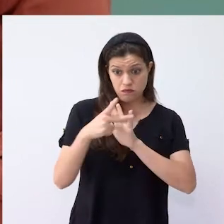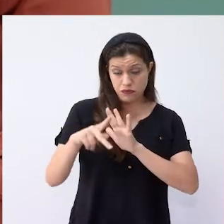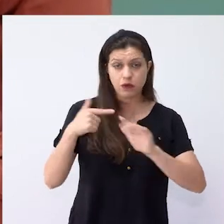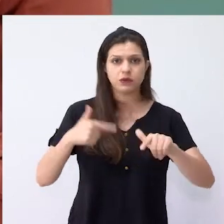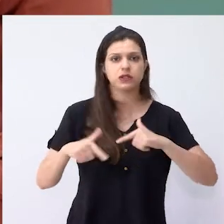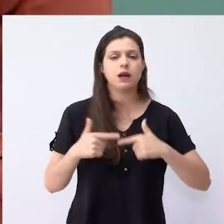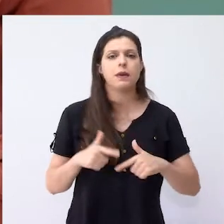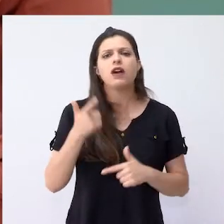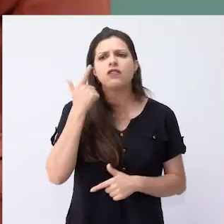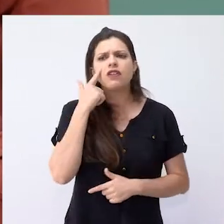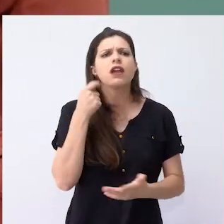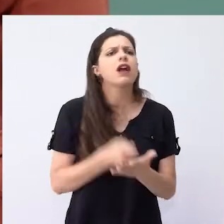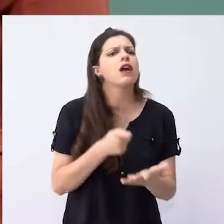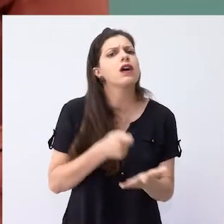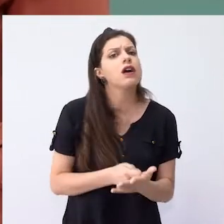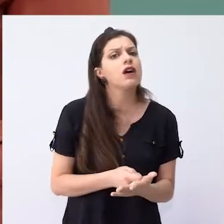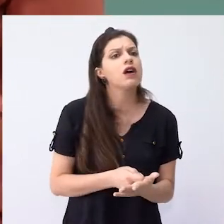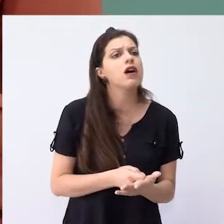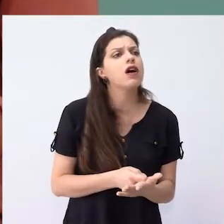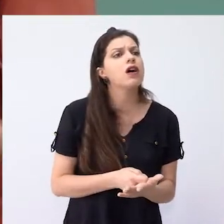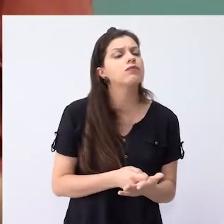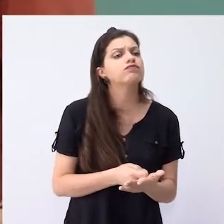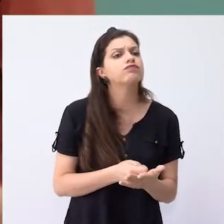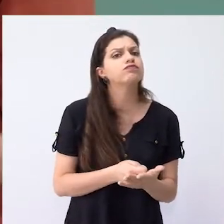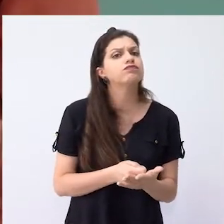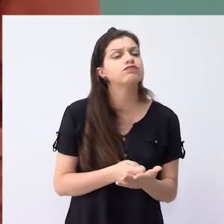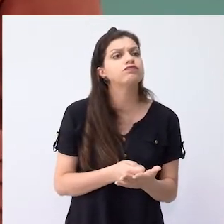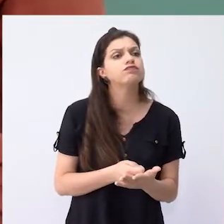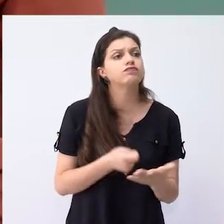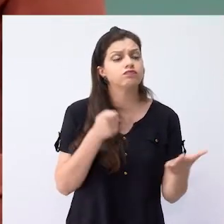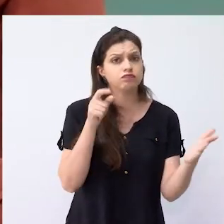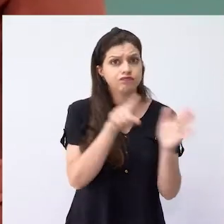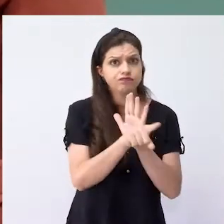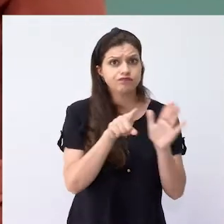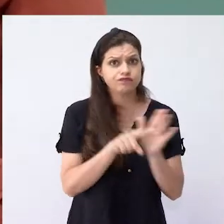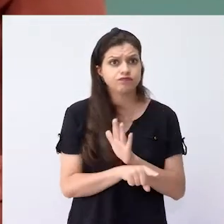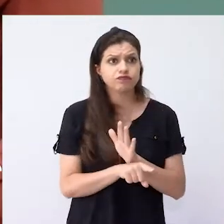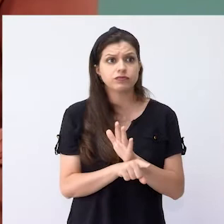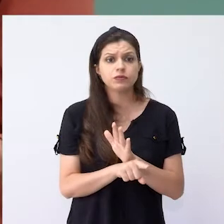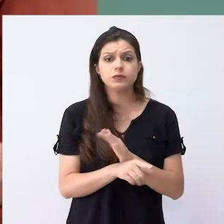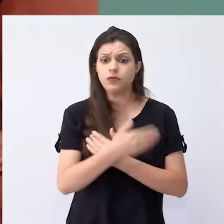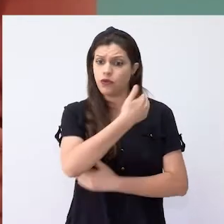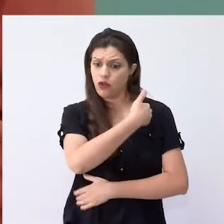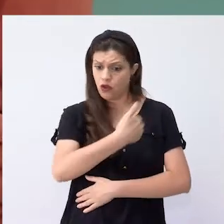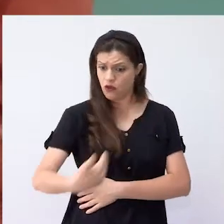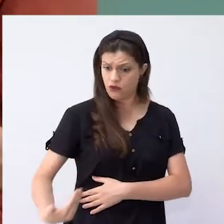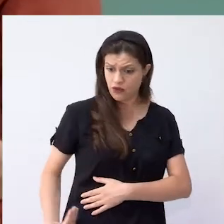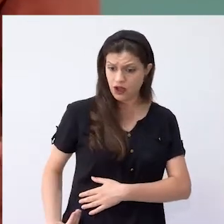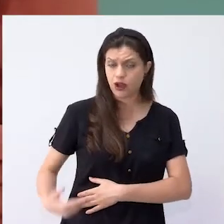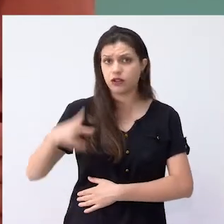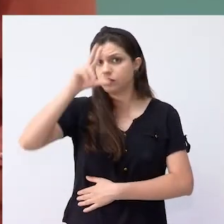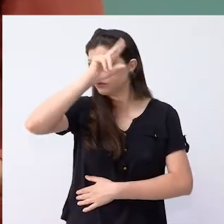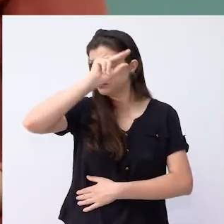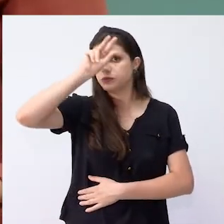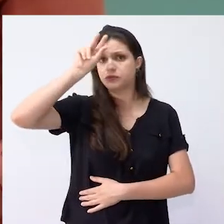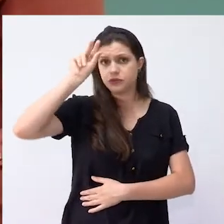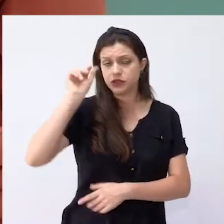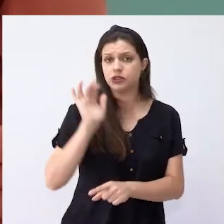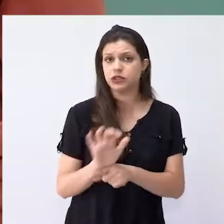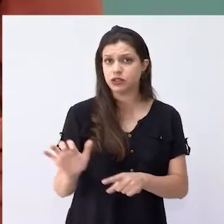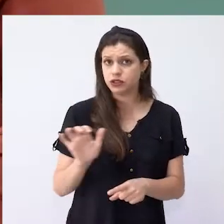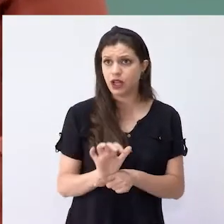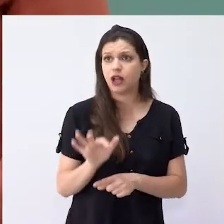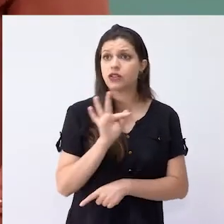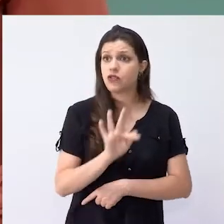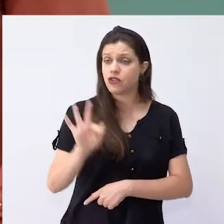Público do Trabalho buscamos, inclusive, cobrar que os aparatos do governo